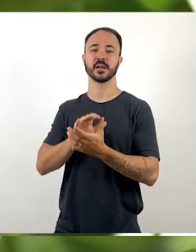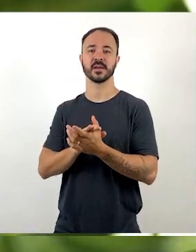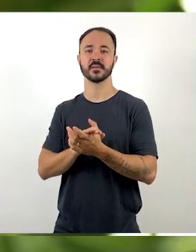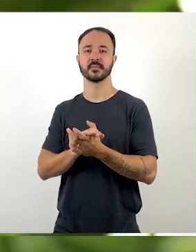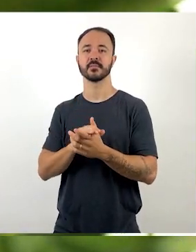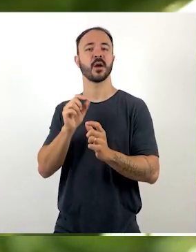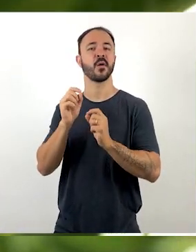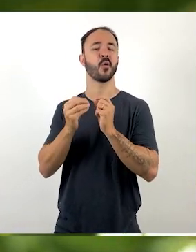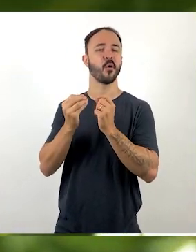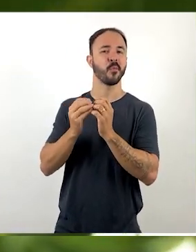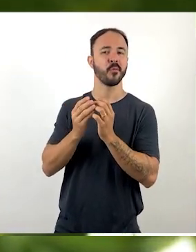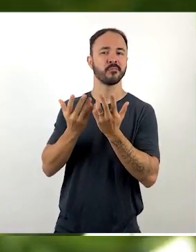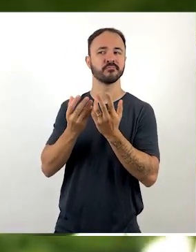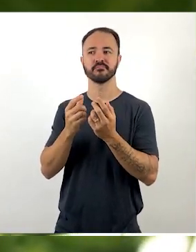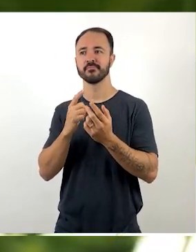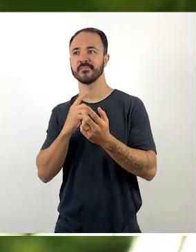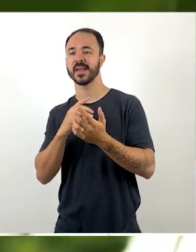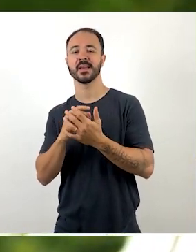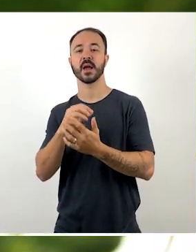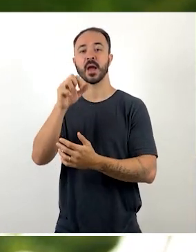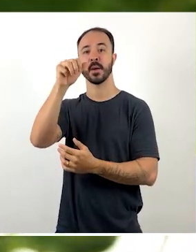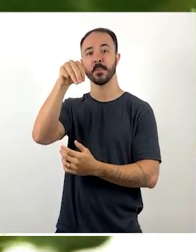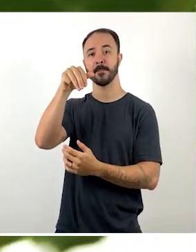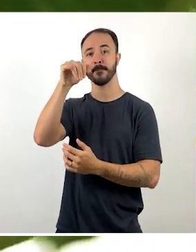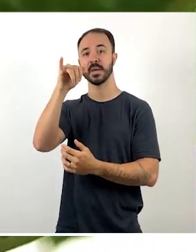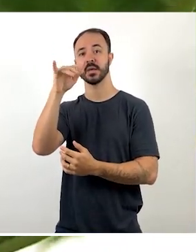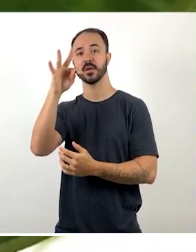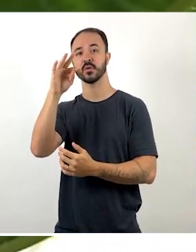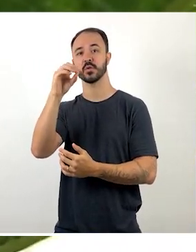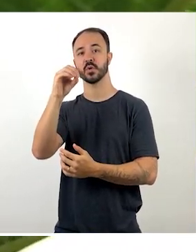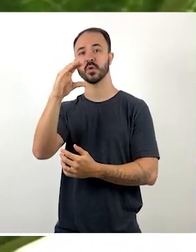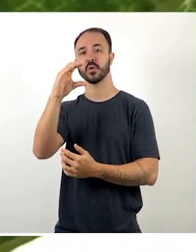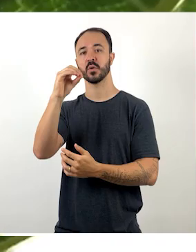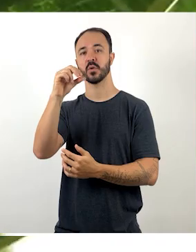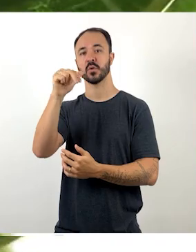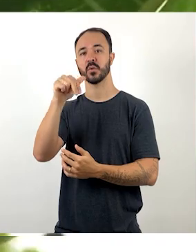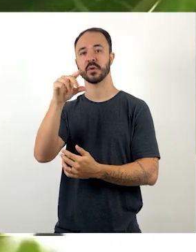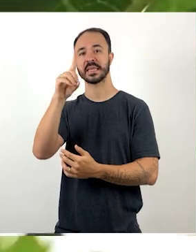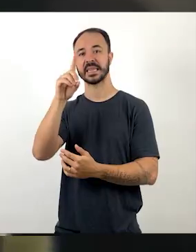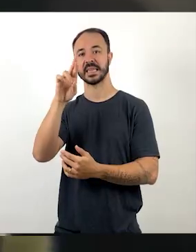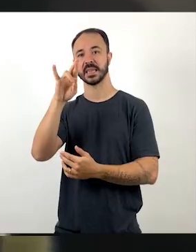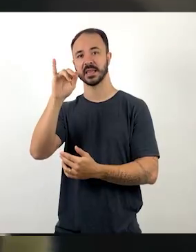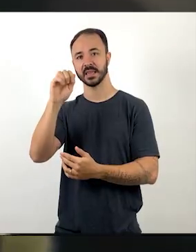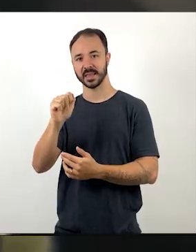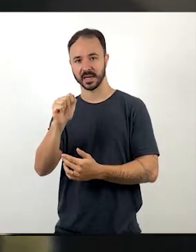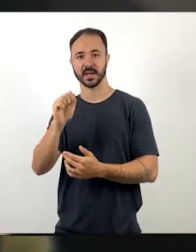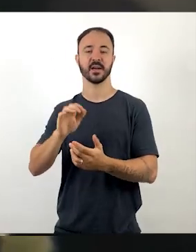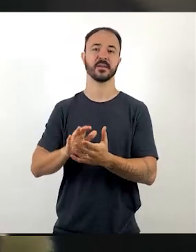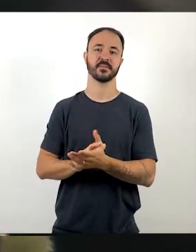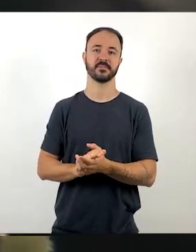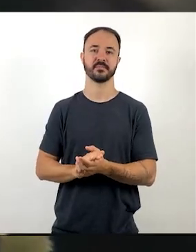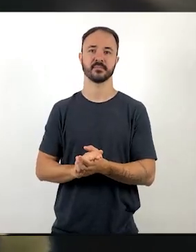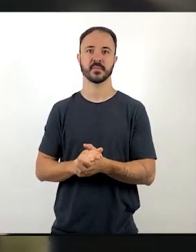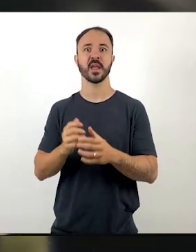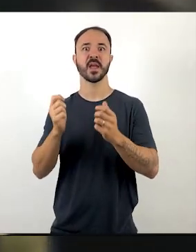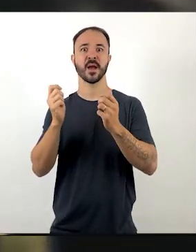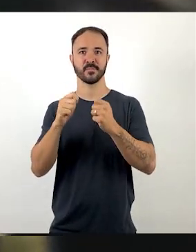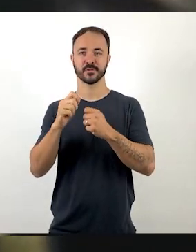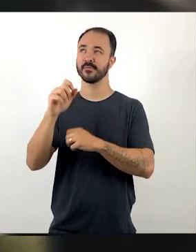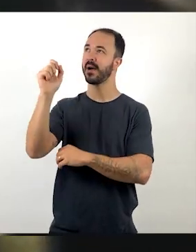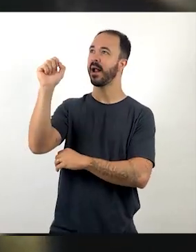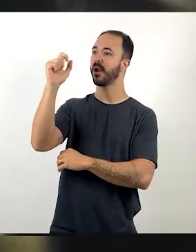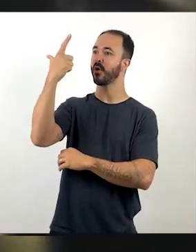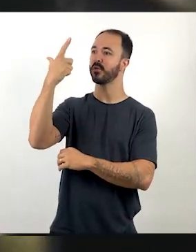respiração mitocondrial é um processo completamente independente da luz solar, em que é possível liberar a energia que as células